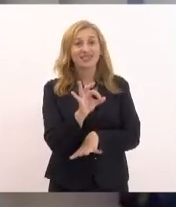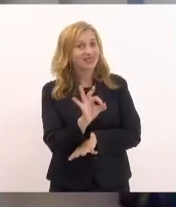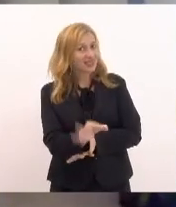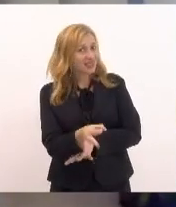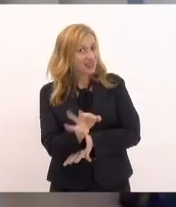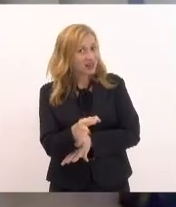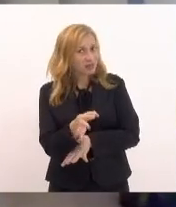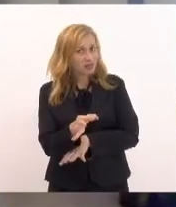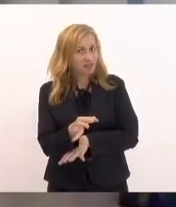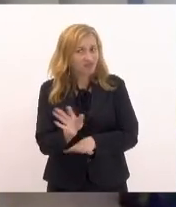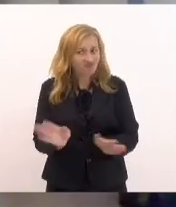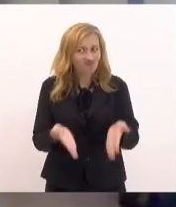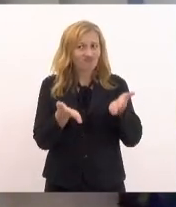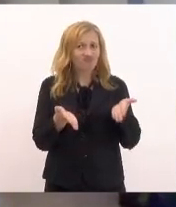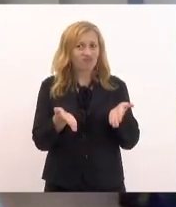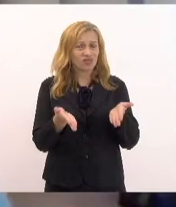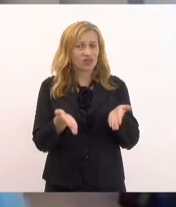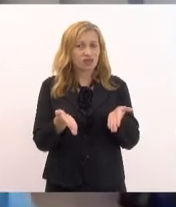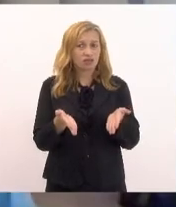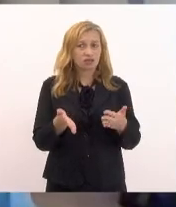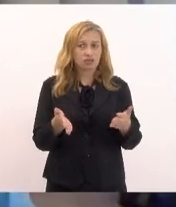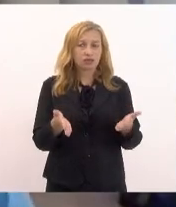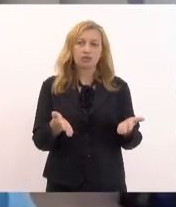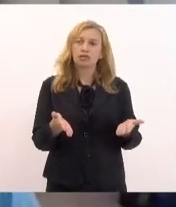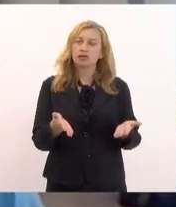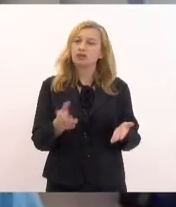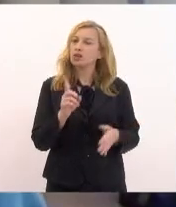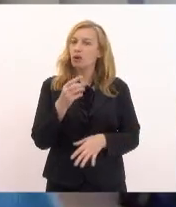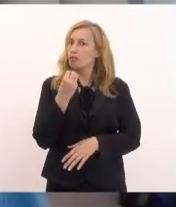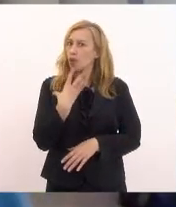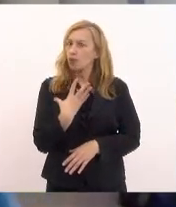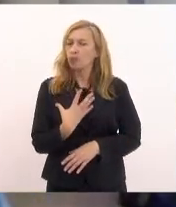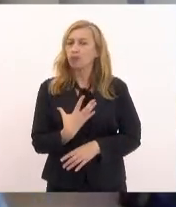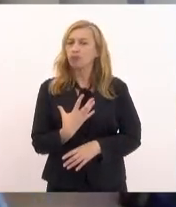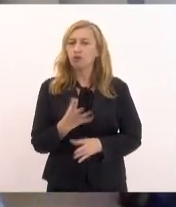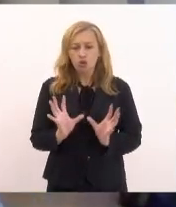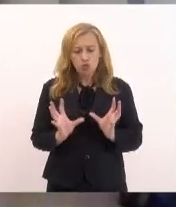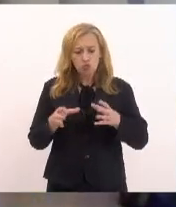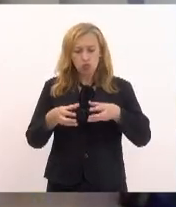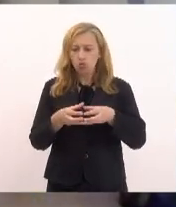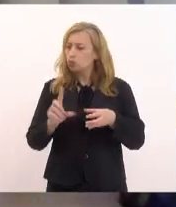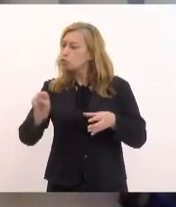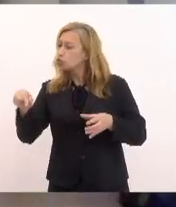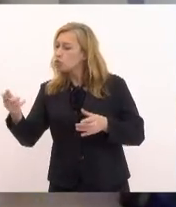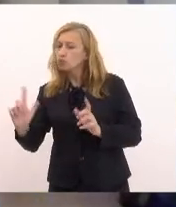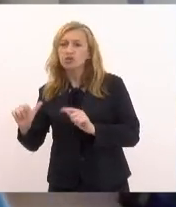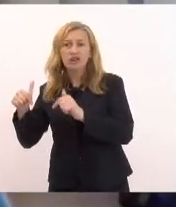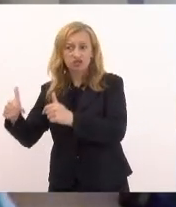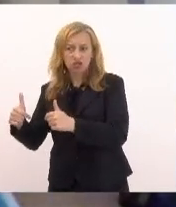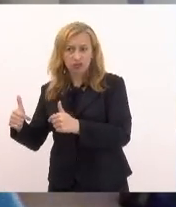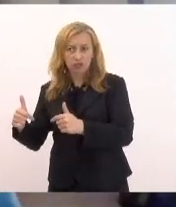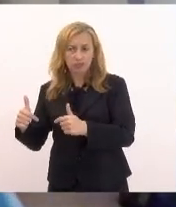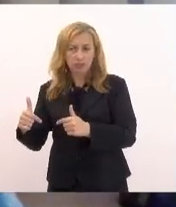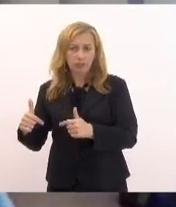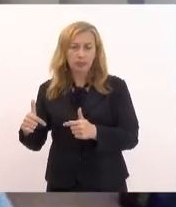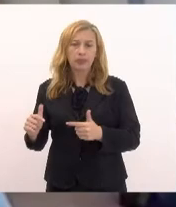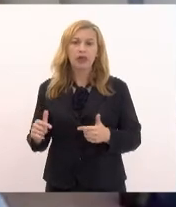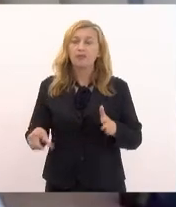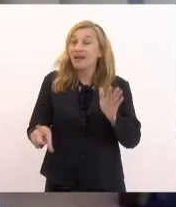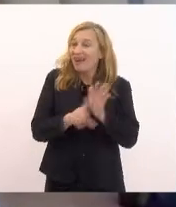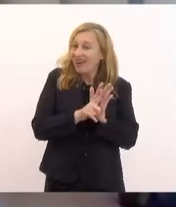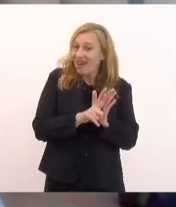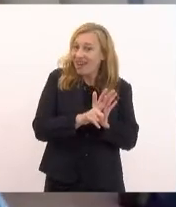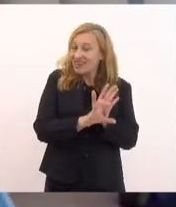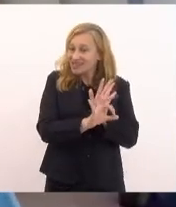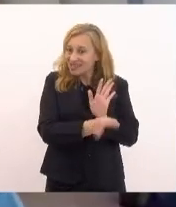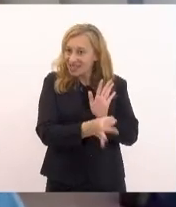que essa iniciativa se choca com um conjunto de outras ações que, pela legislação em